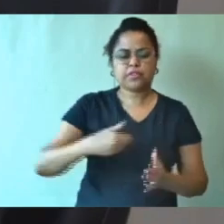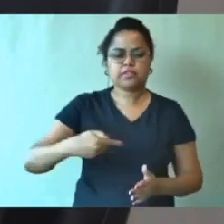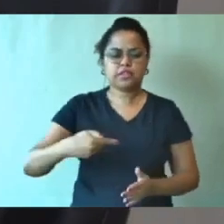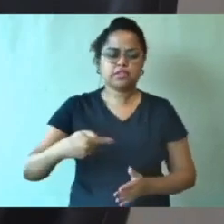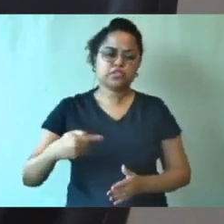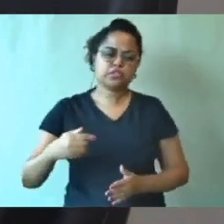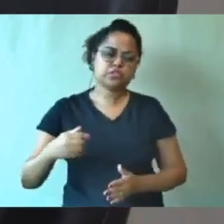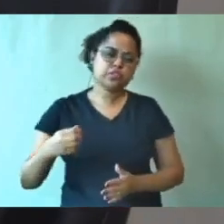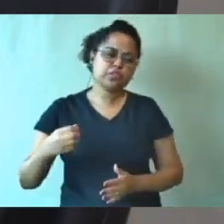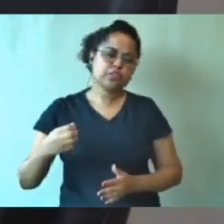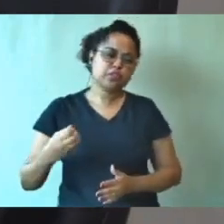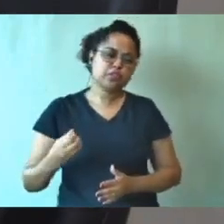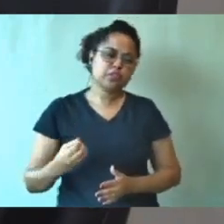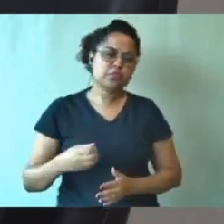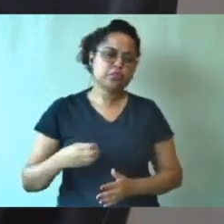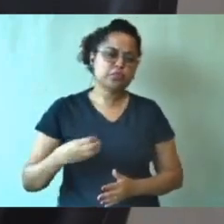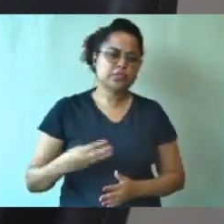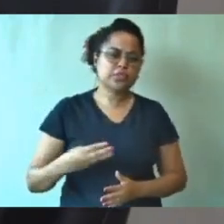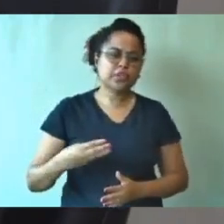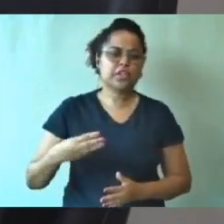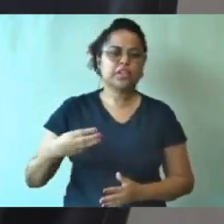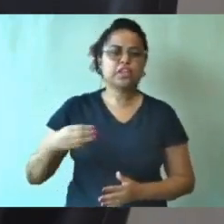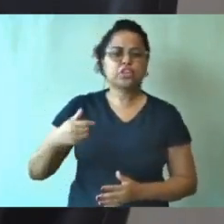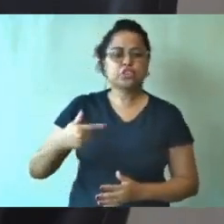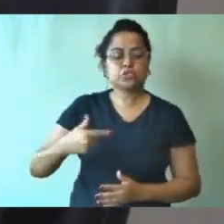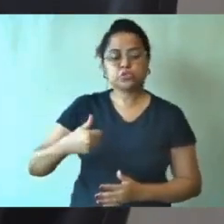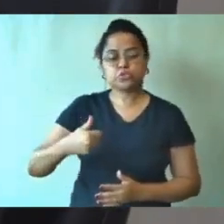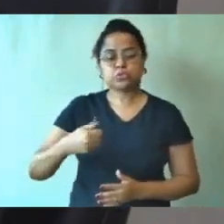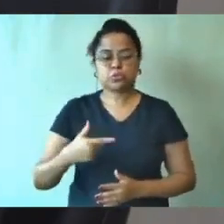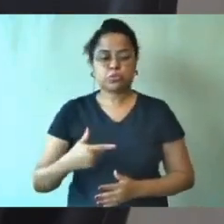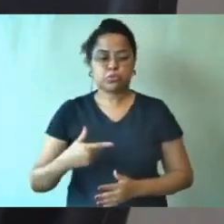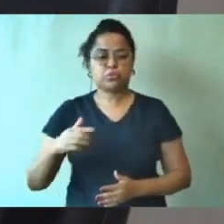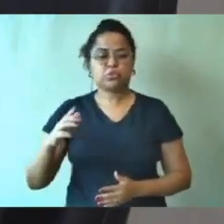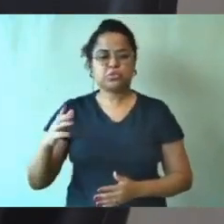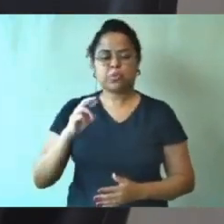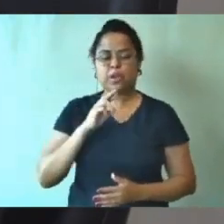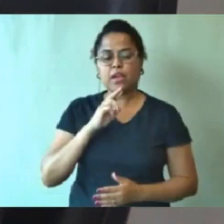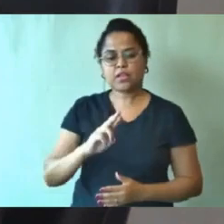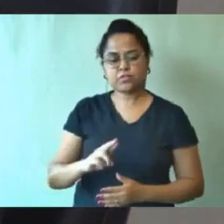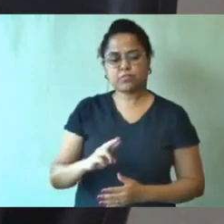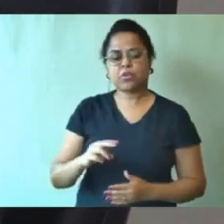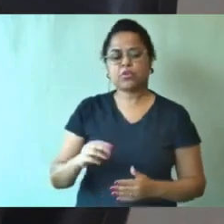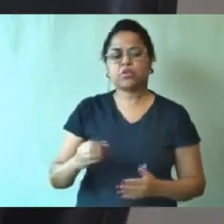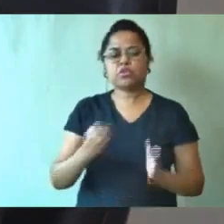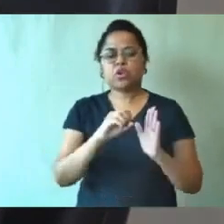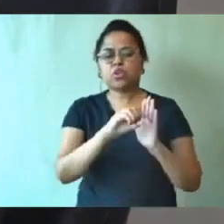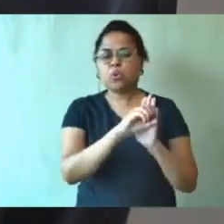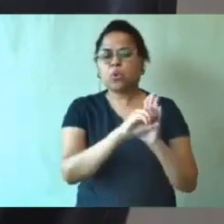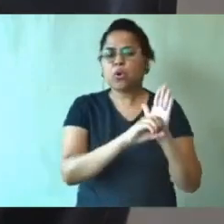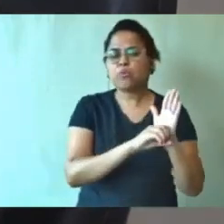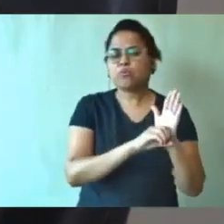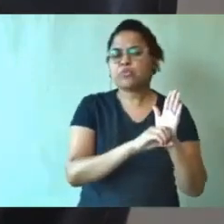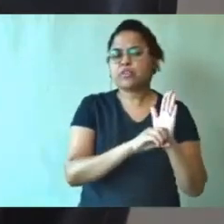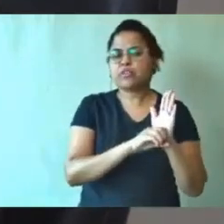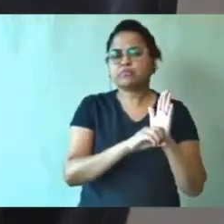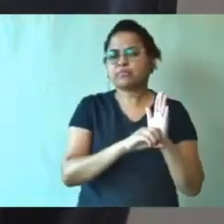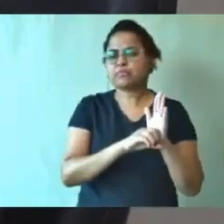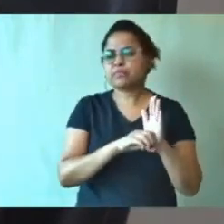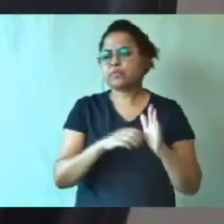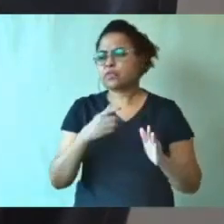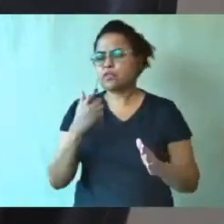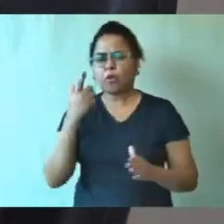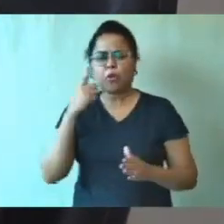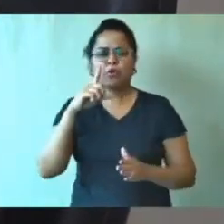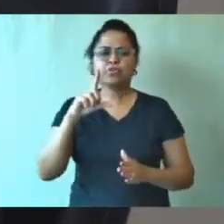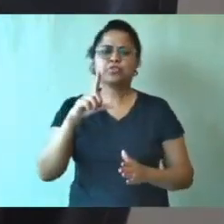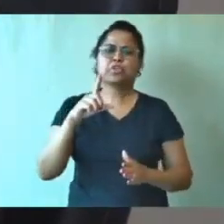7312/23. É uma resposta ao ofício número 10.090 de 23 para informar que não foi possível comparecer à reunião da